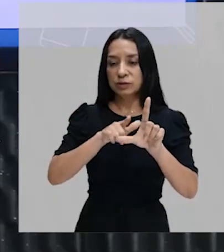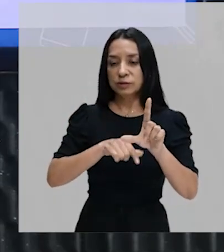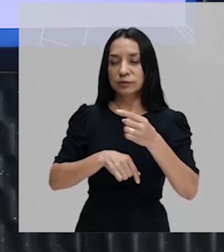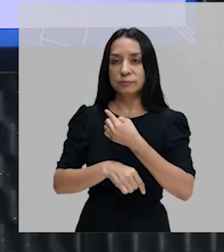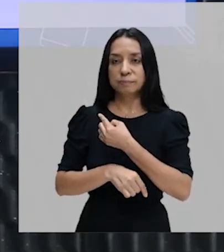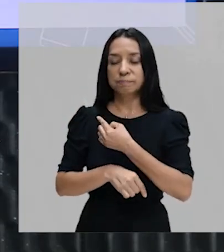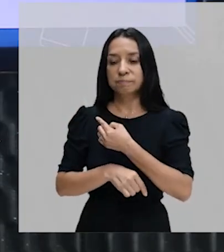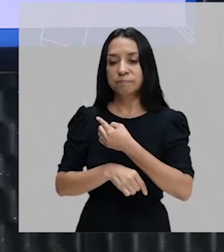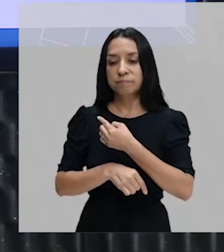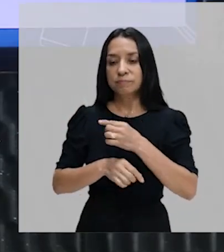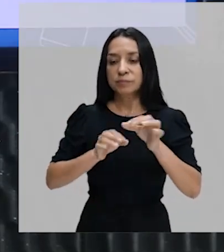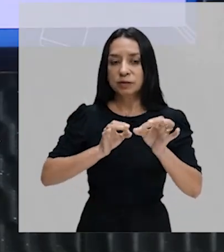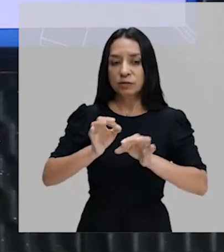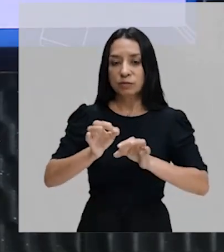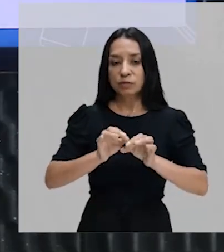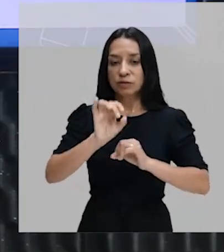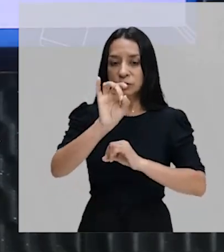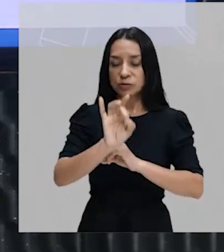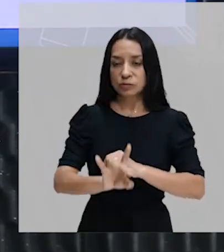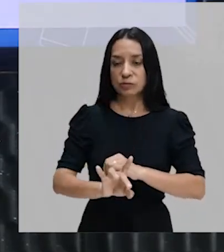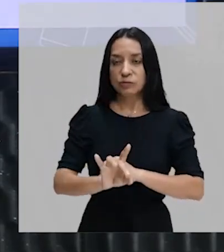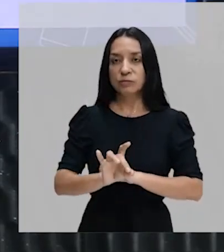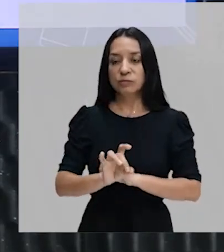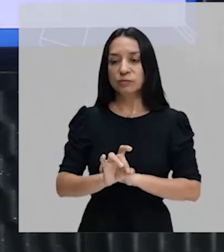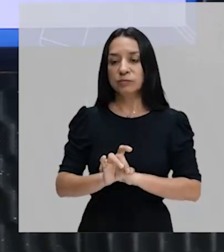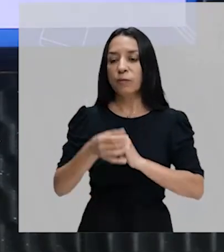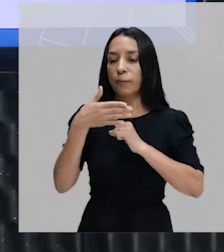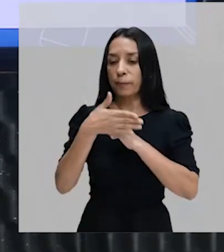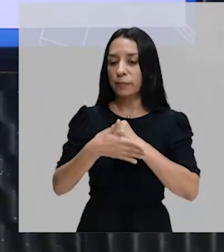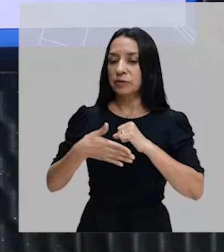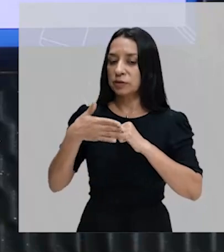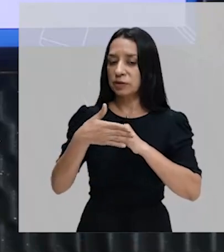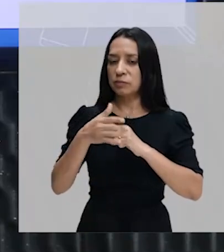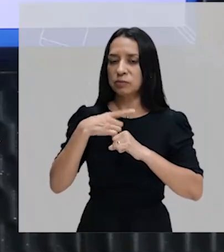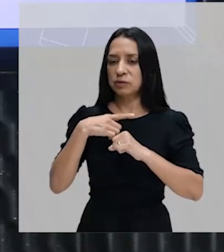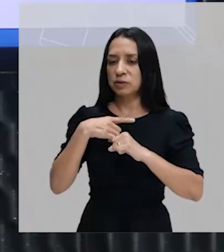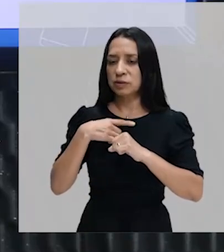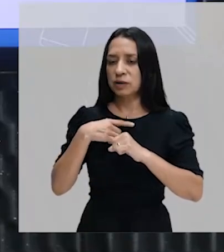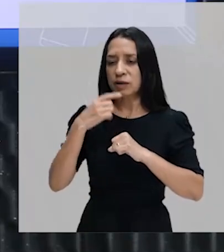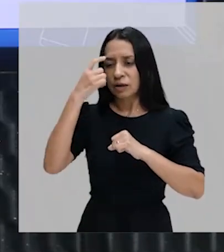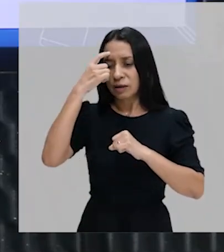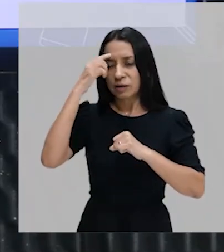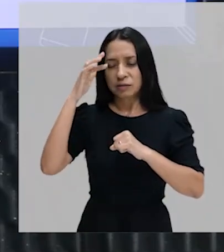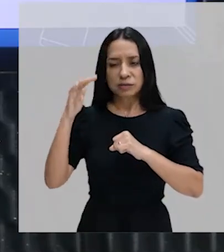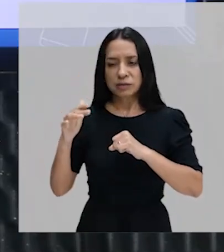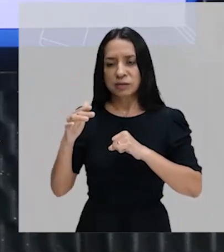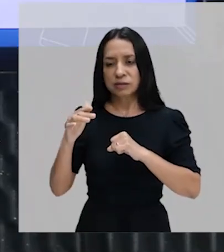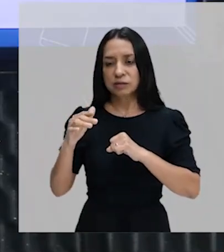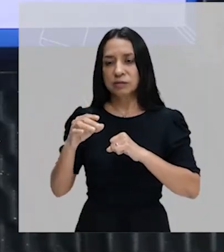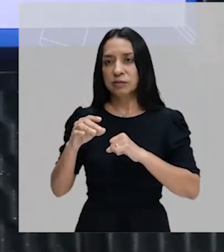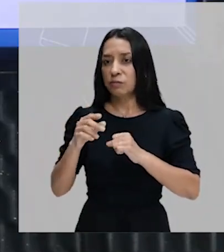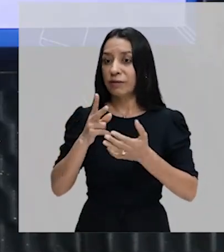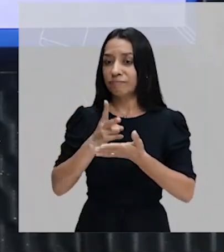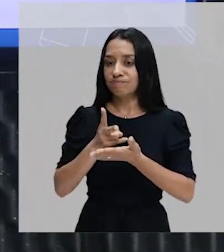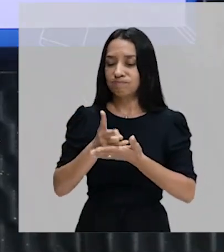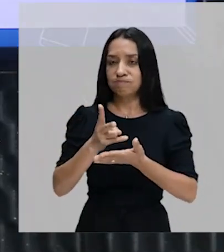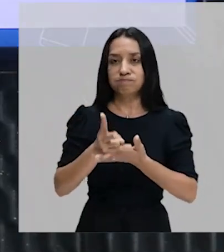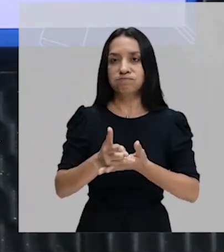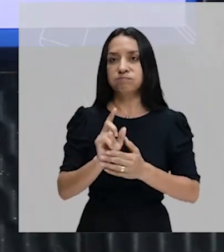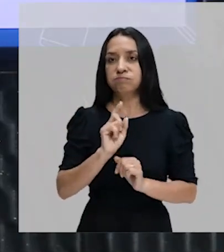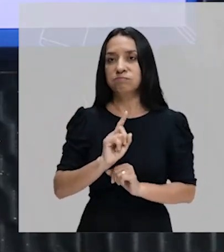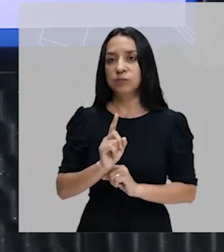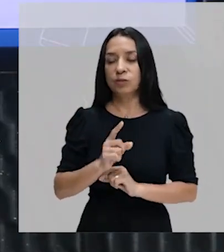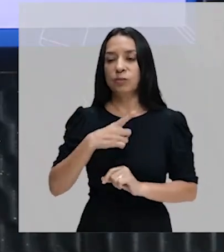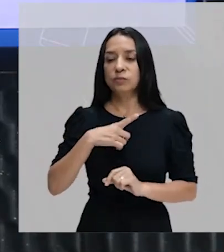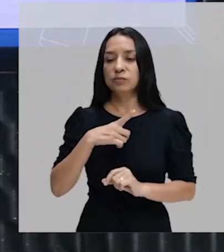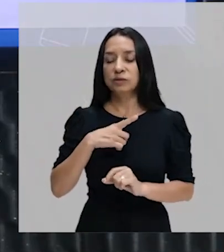essa ordem aqui é apenas para você se basear, tá? Não é uma coisa definitiva, tá bom? É só para você ter,